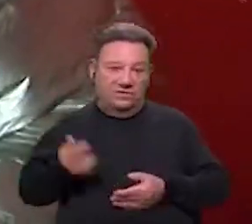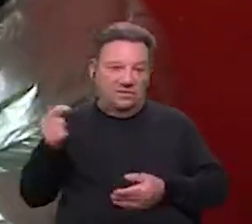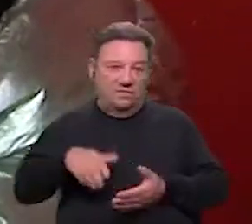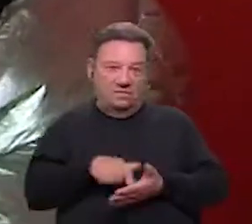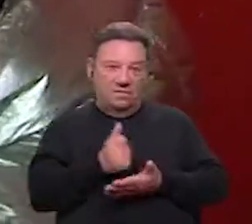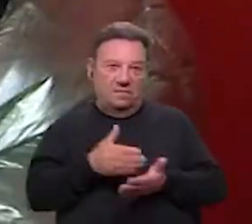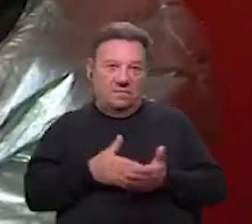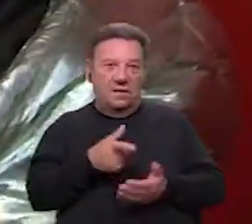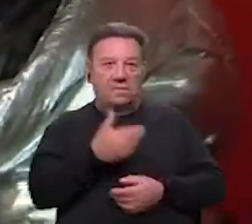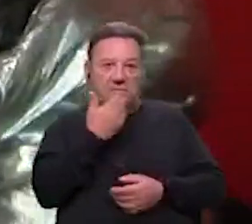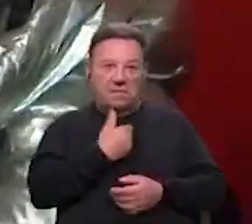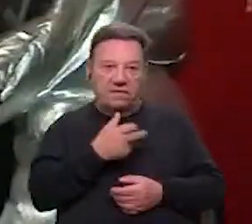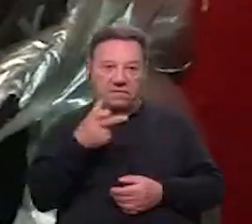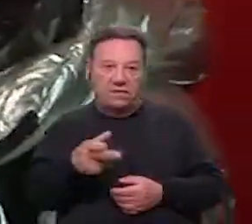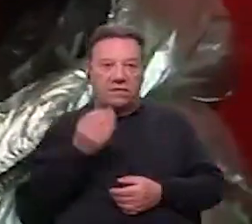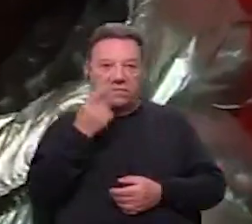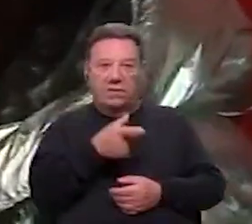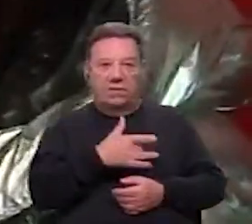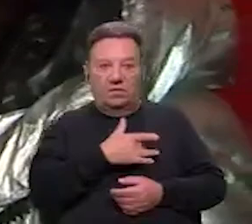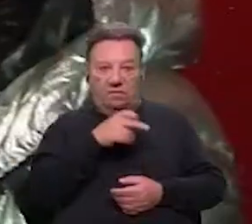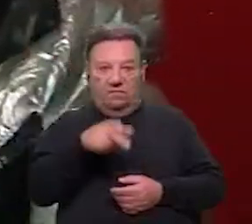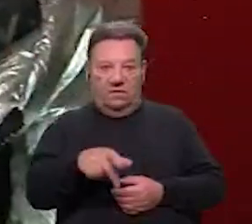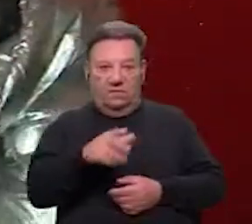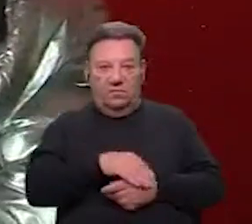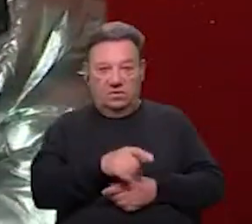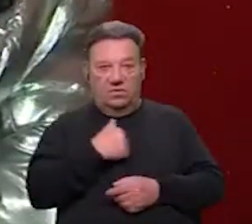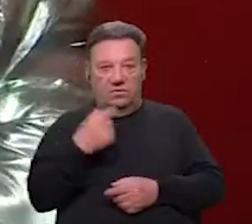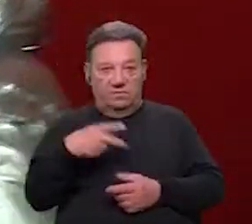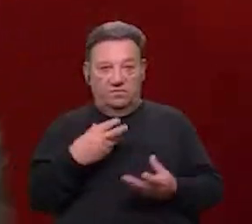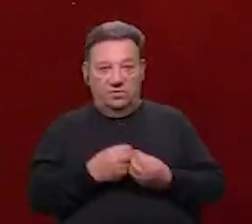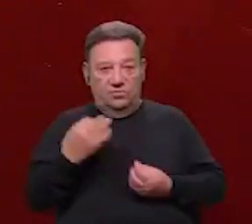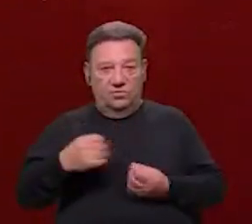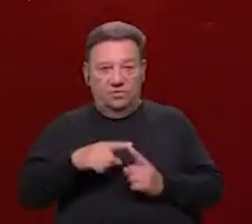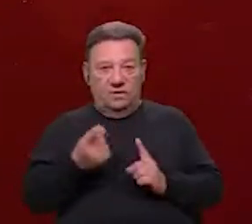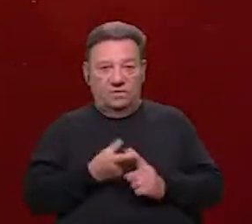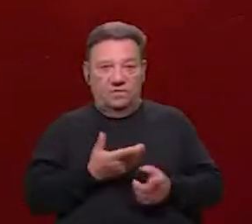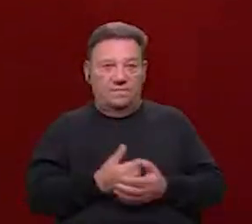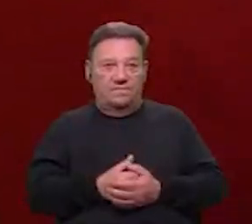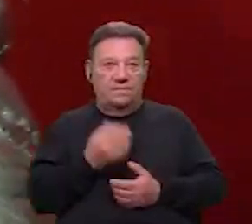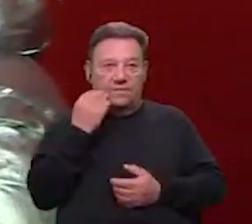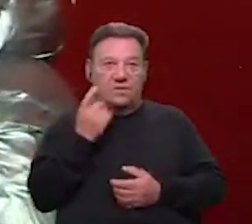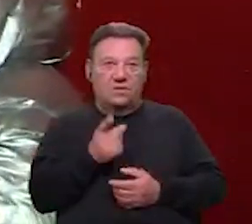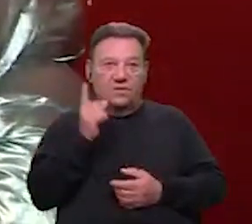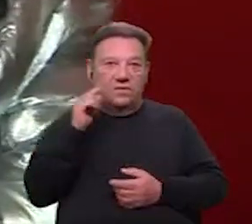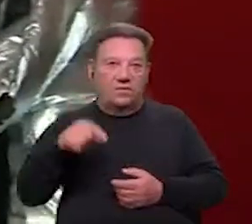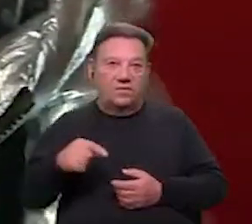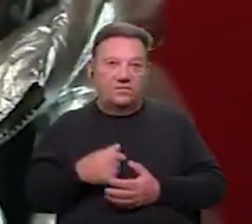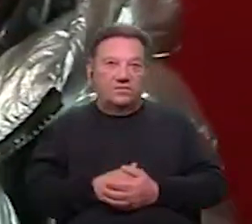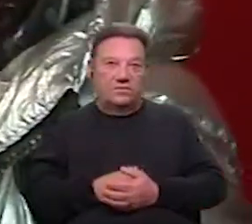eles que pedem para vir? Como é que eles reagem? Eles adoram vir cá, por isso é que nós vimos cá todos os anos. E como é que está a ser o dia de